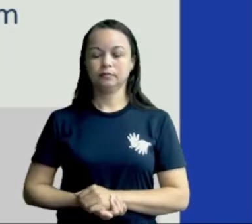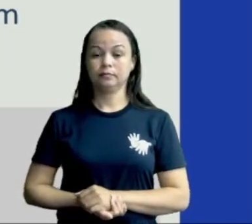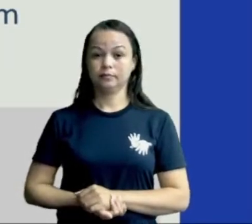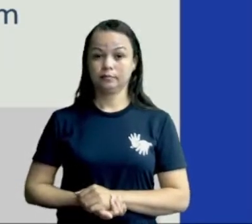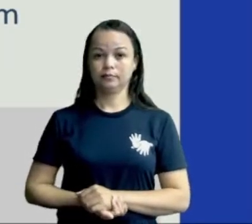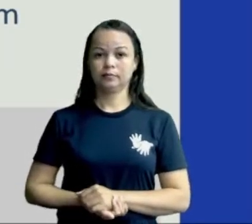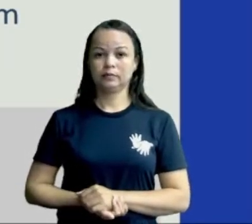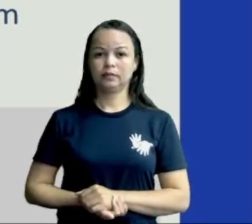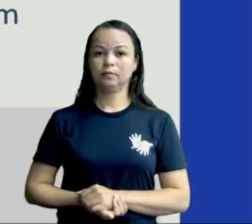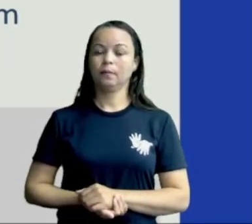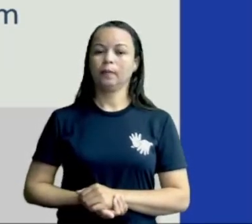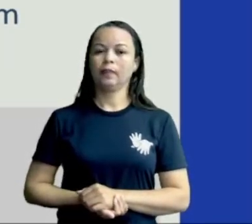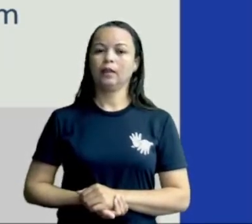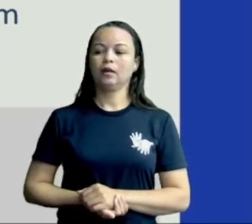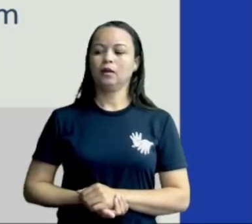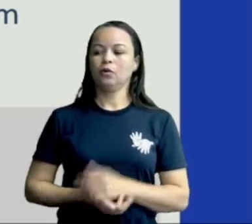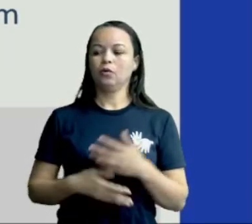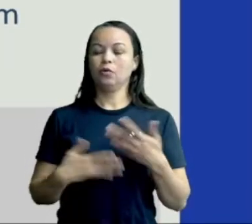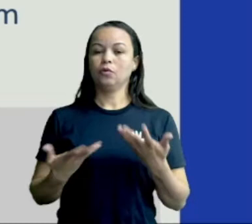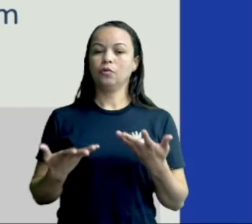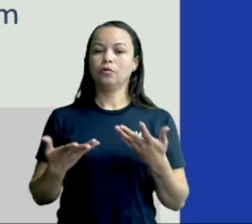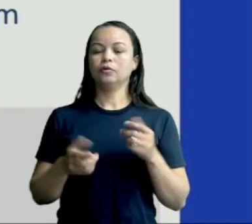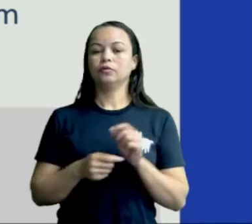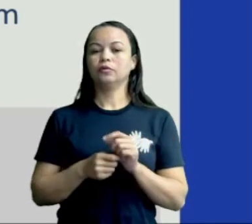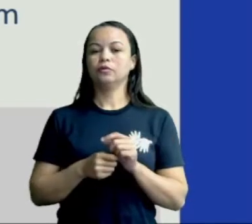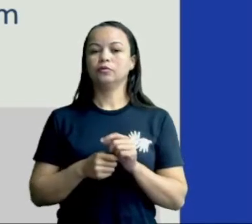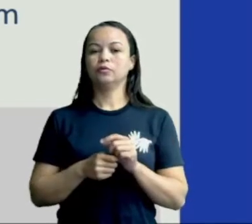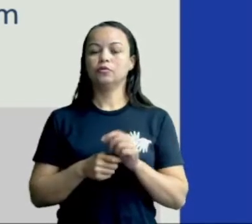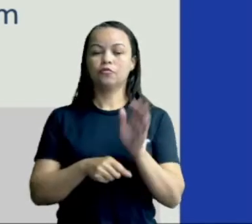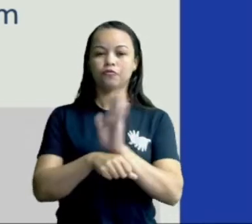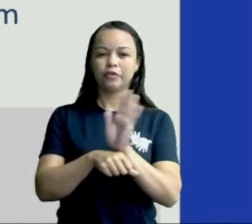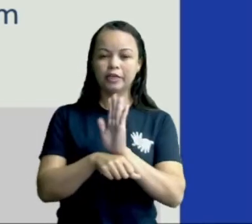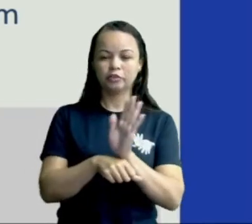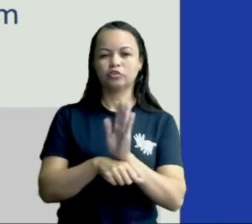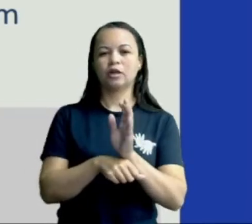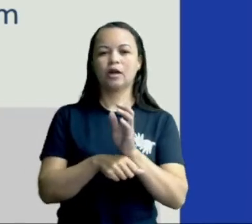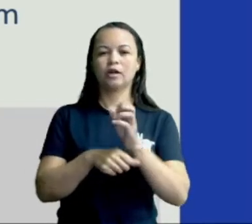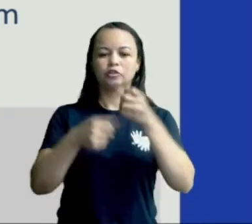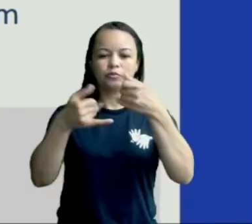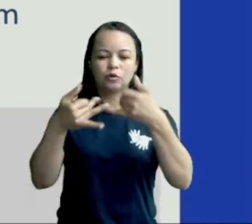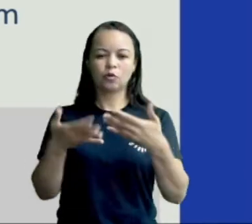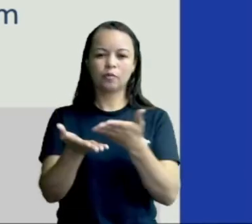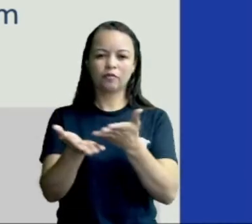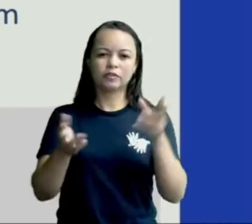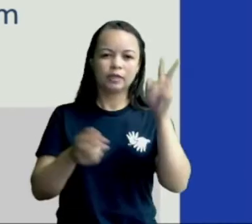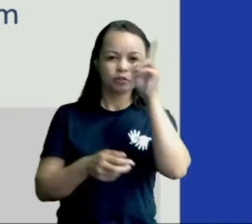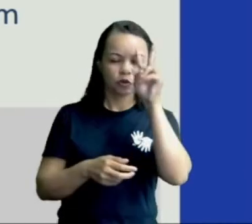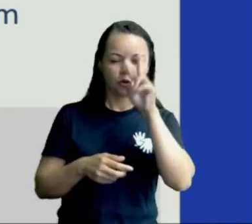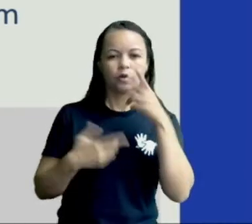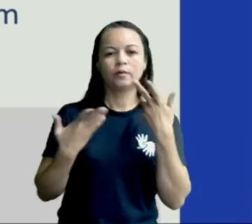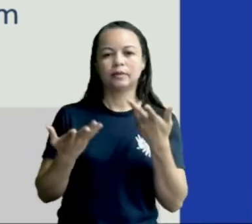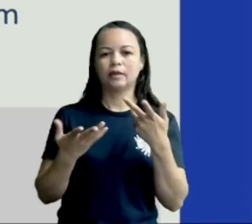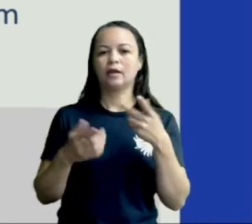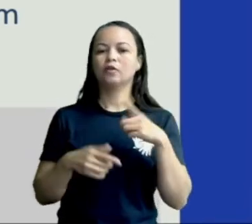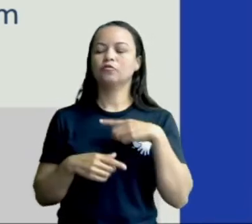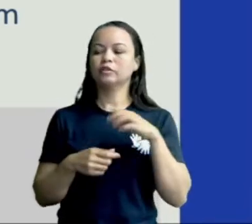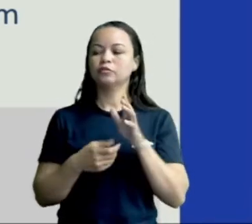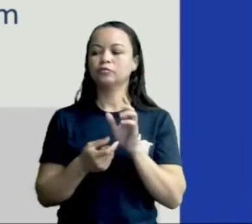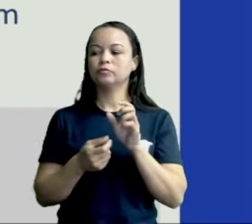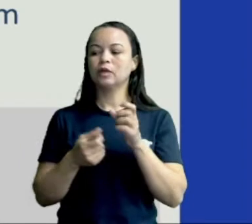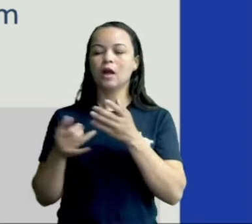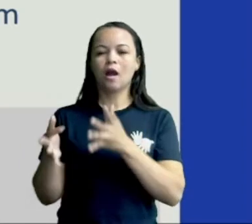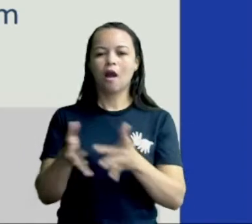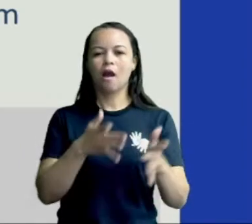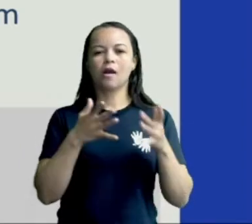Olha só, o vídeo já contou para vocês um pouquinho a história, mas eu trouxe também aqui escrita para a gente conversar sobre isso. Olha só, antes